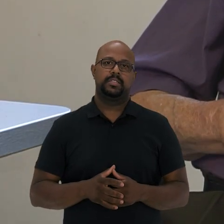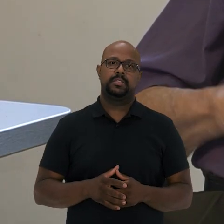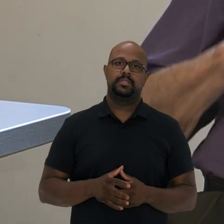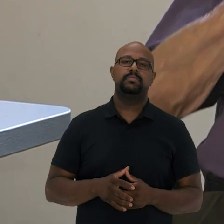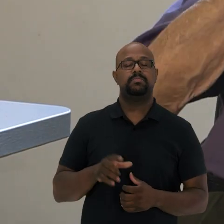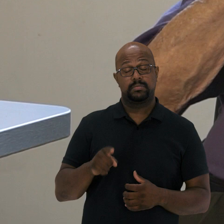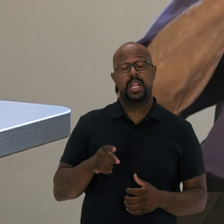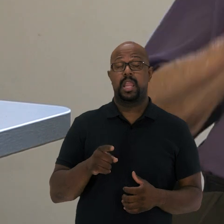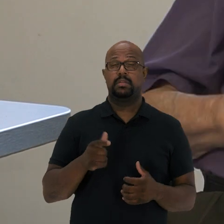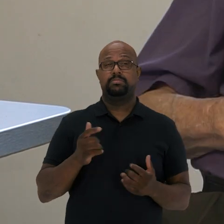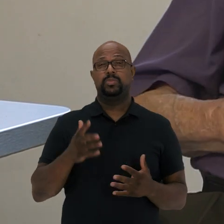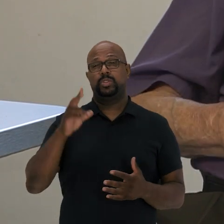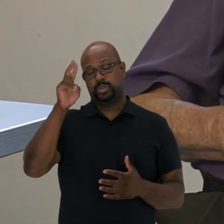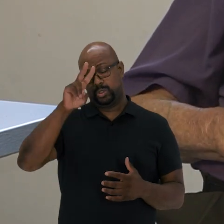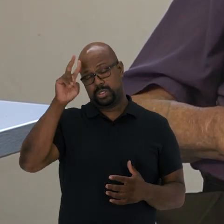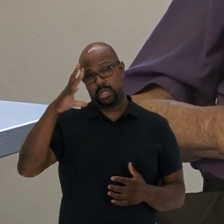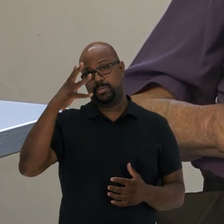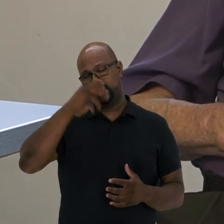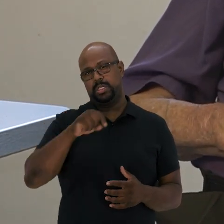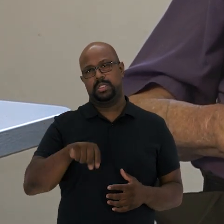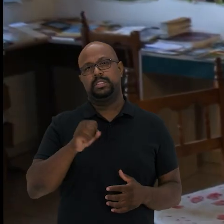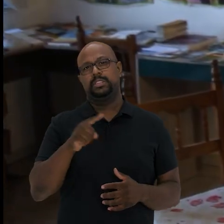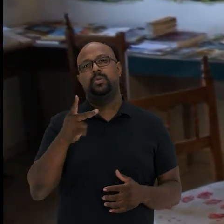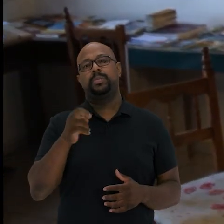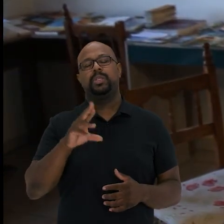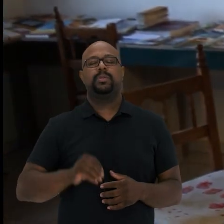O Walter deixou uma história bonita em São Pedro.